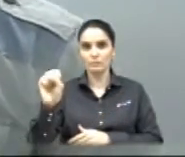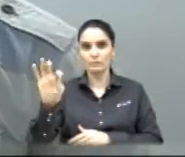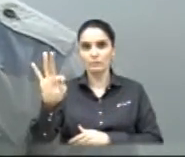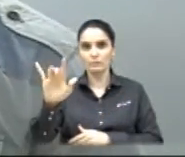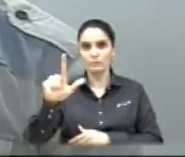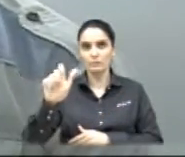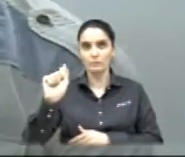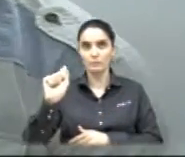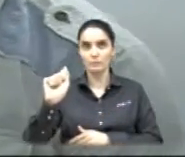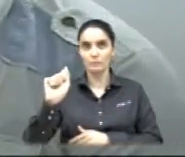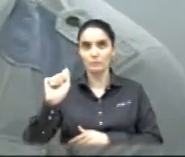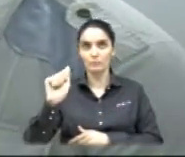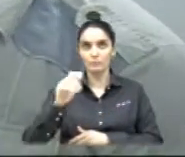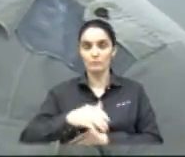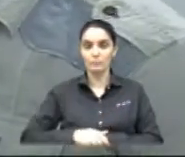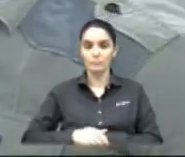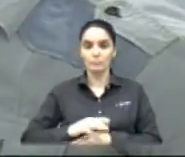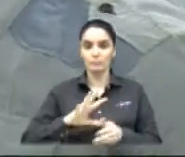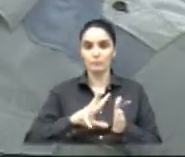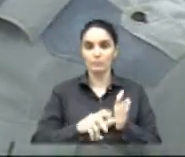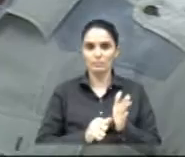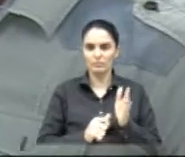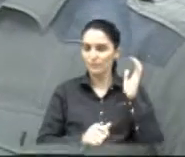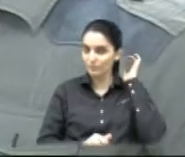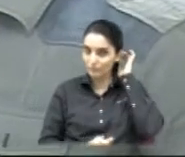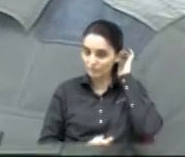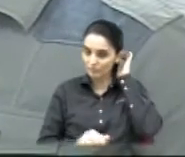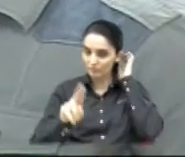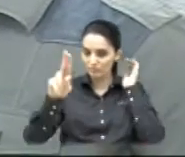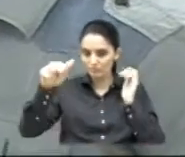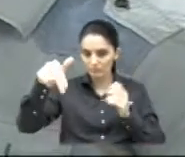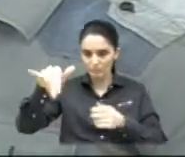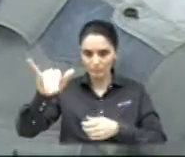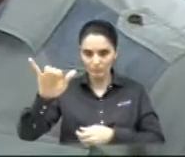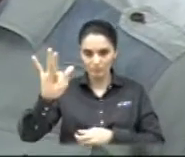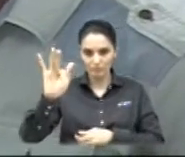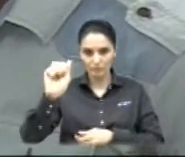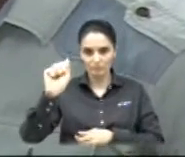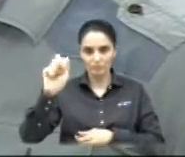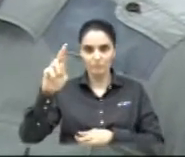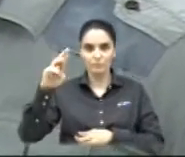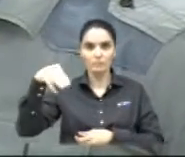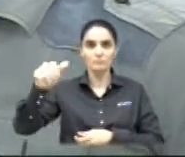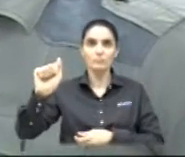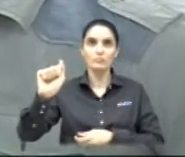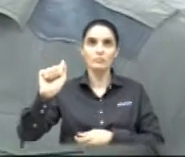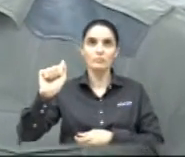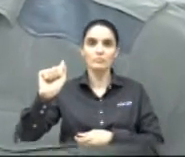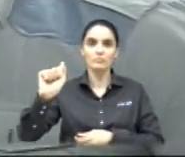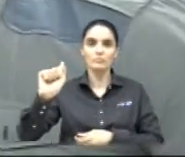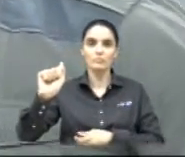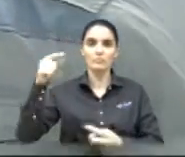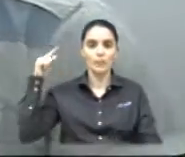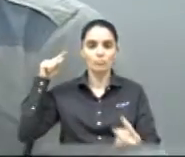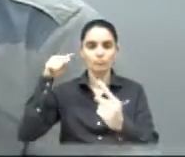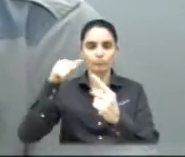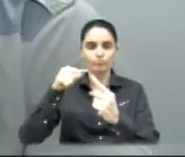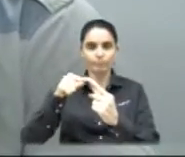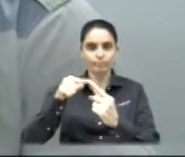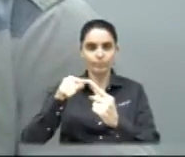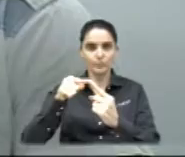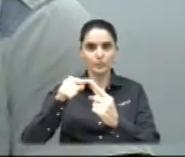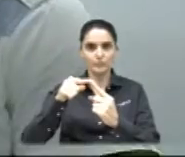Deveríamos continuar com o escândalo da Unifarma? O princípio constitucional da